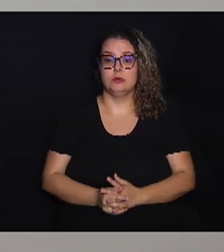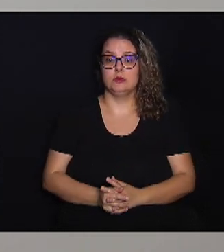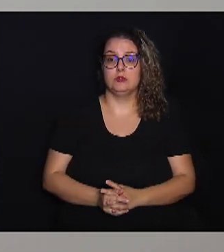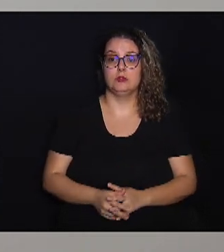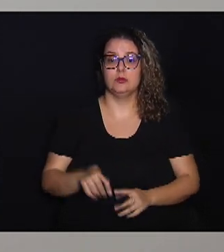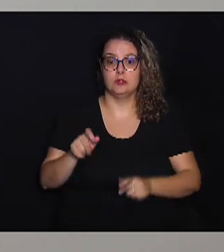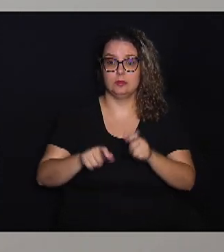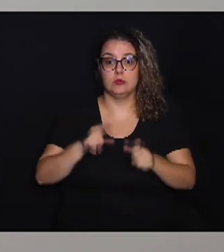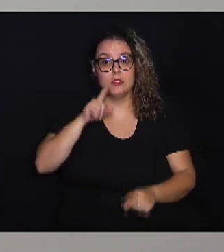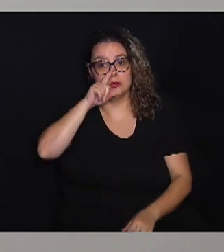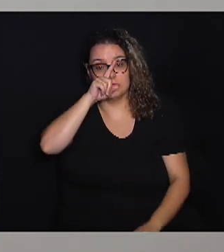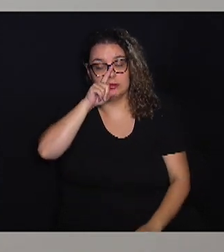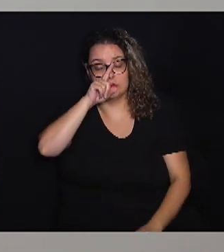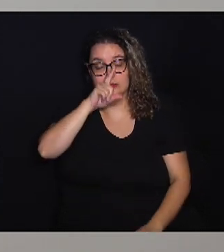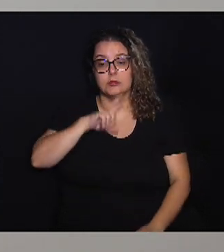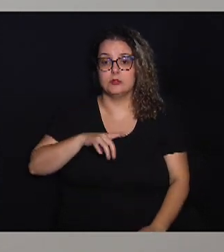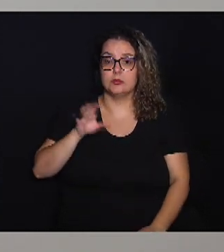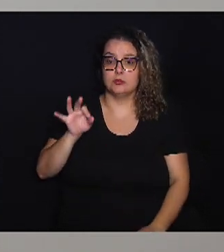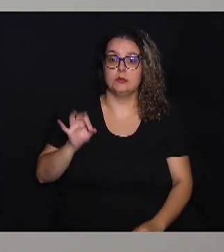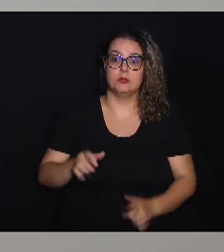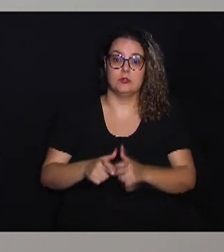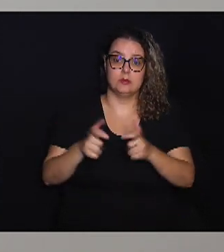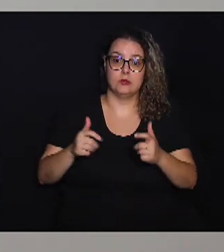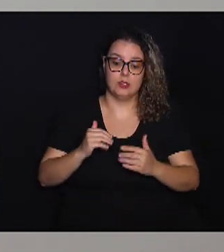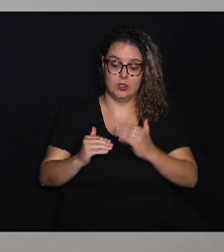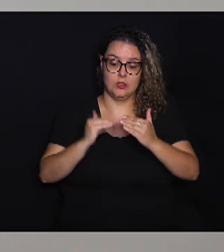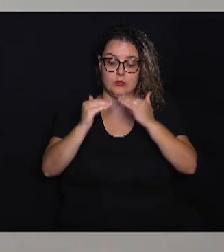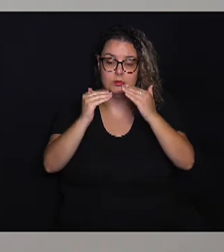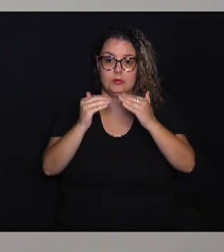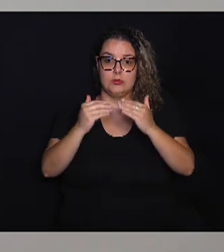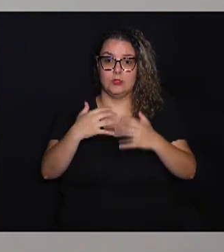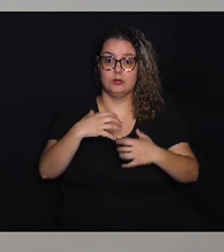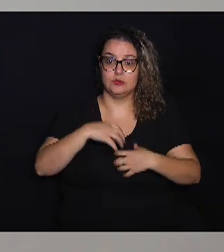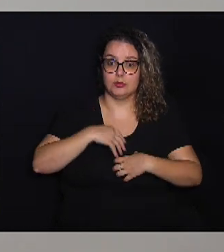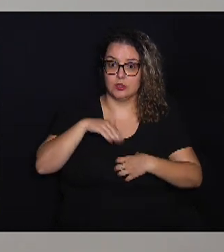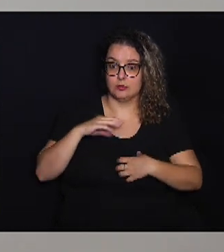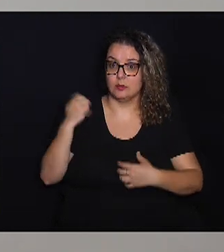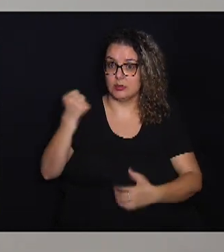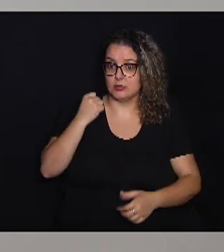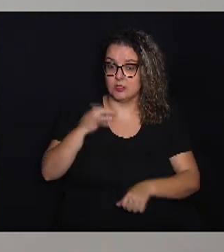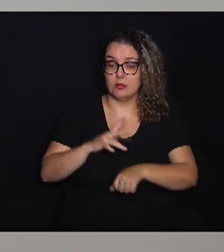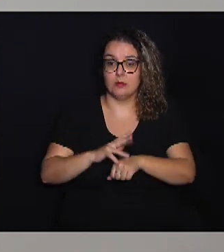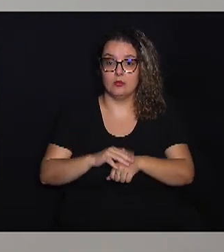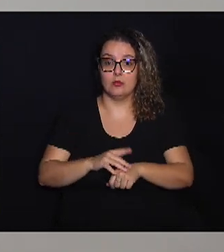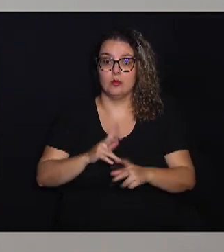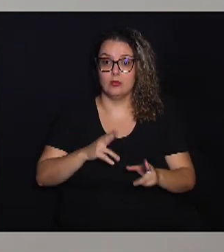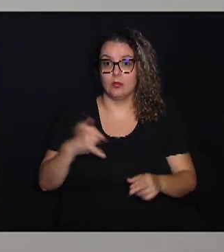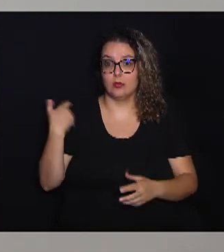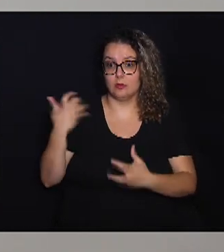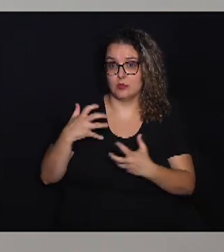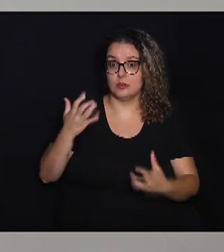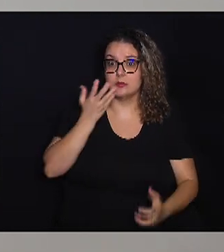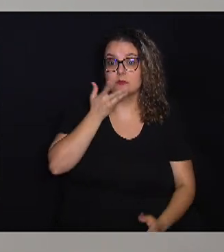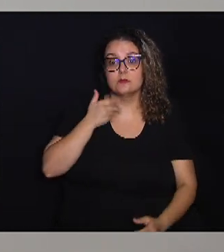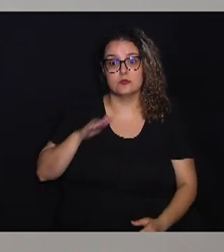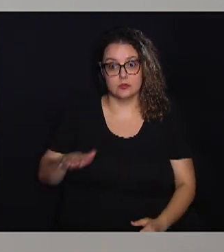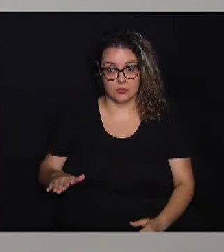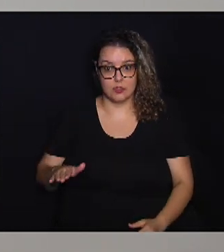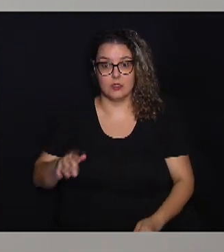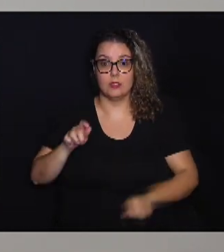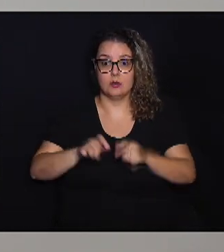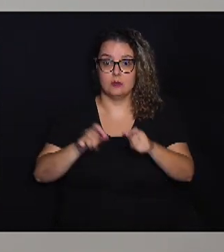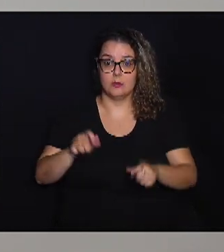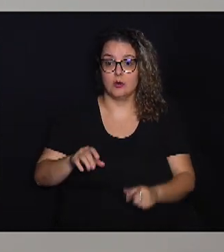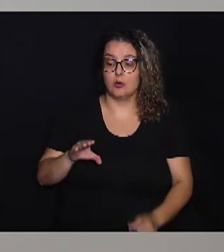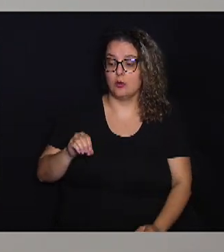de risco que têm uma chance maior de desenvolver a forma mais grave da doença, como idosos, crianças pequenas e pessoas com